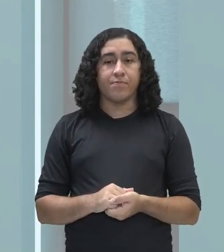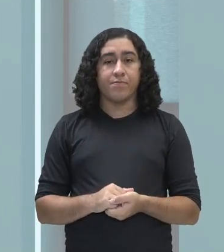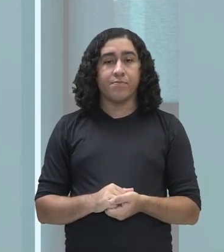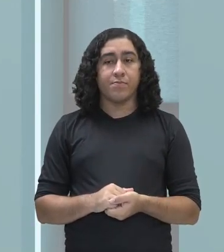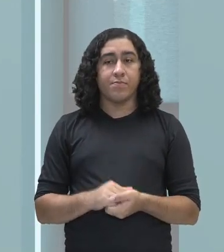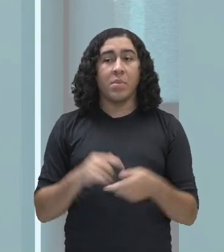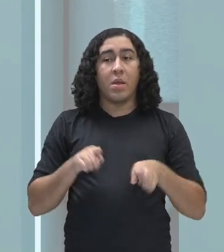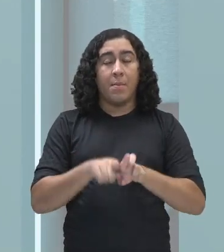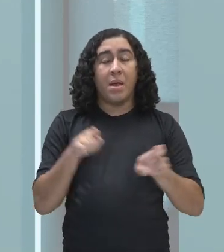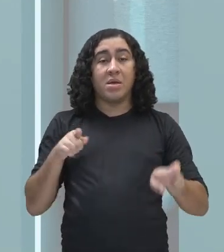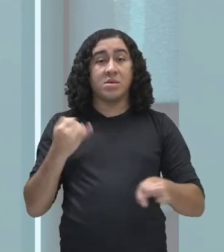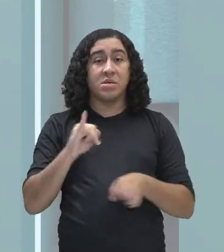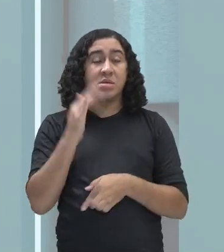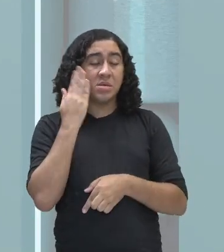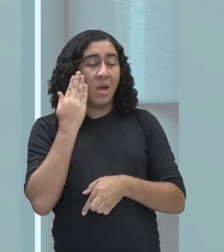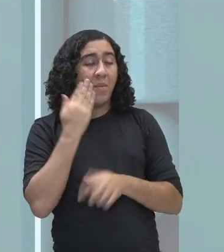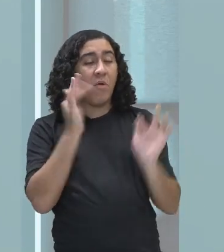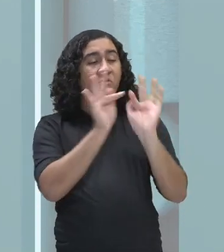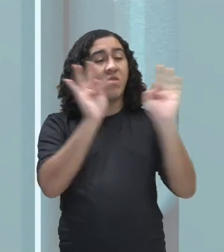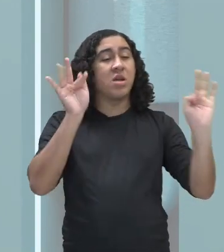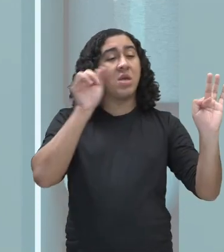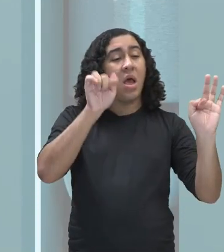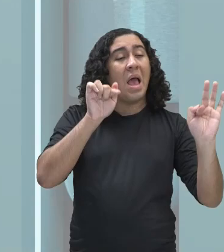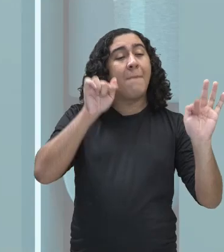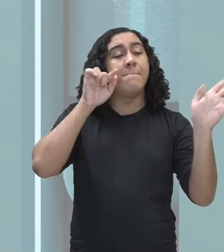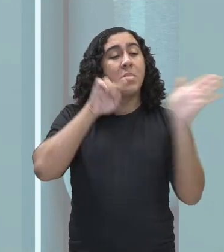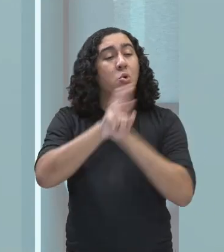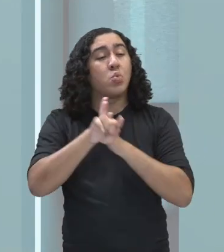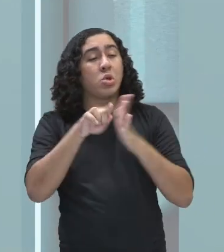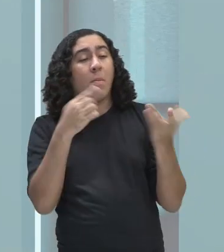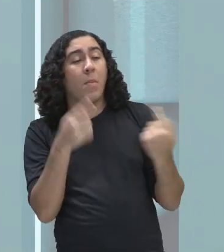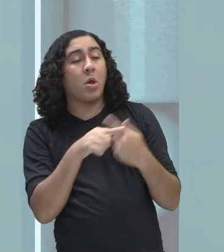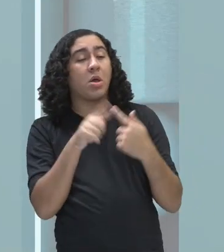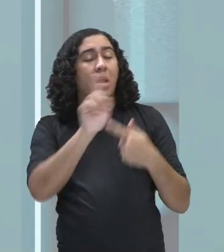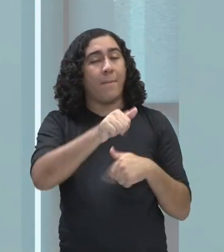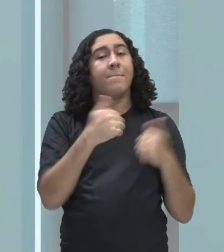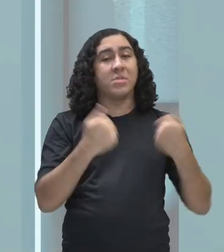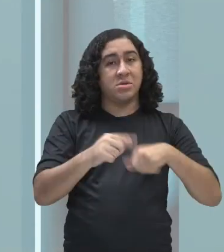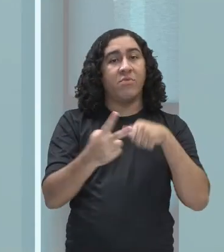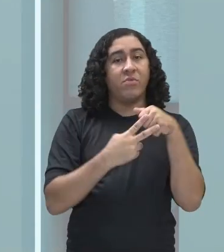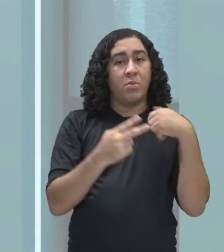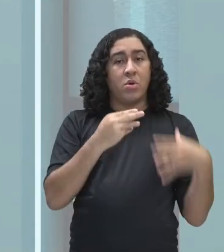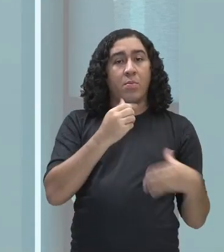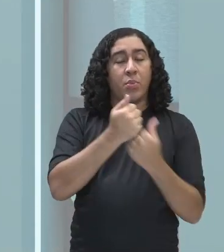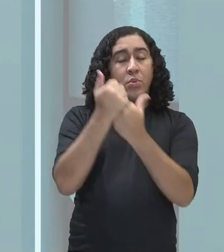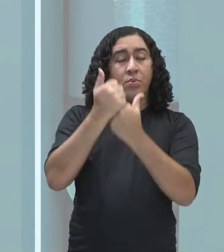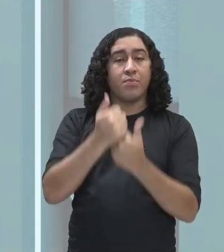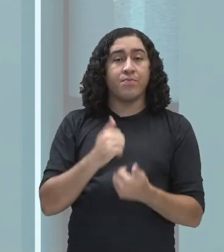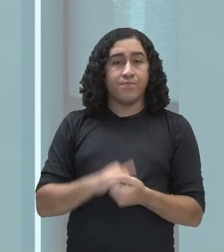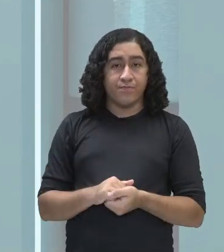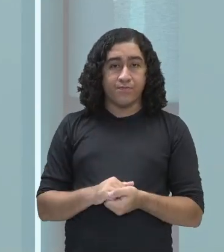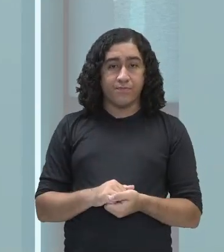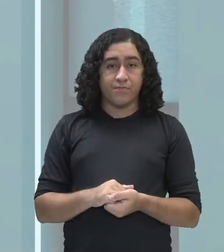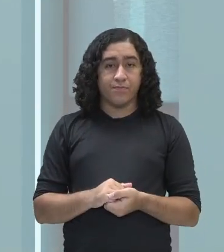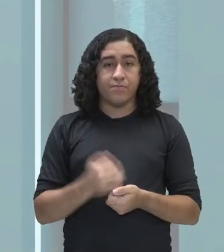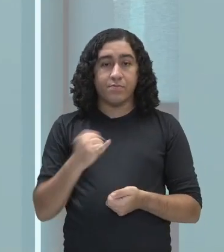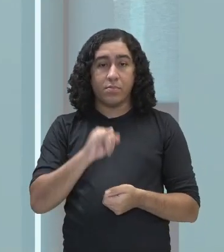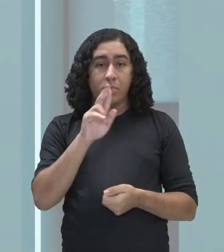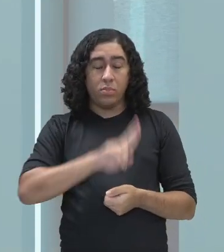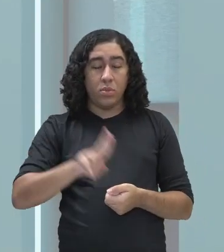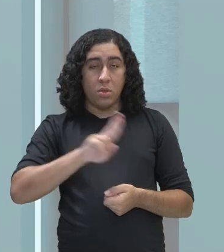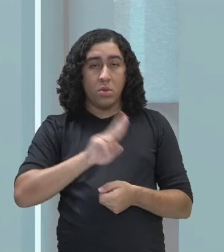caracterizar uma pergunta, eu preciso desse verbo auxiliar. Quando eu faço uma pergunta utilizando o verbo to be, que significa ser ou